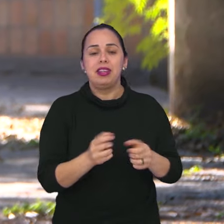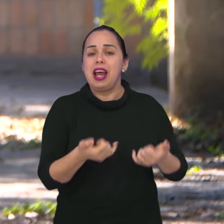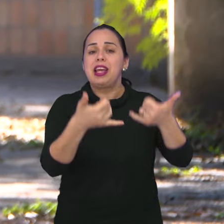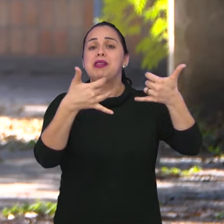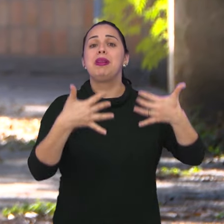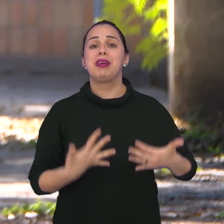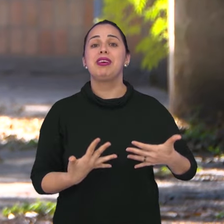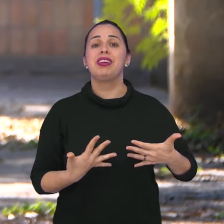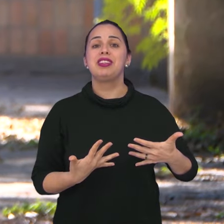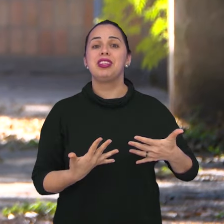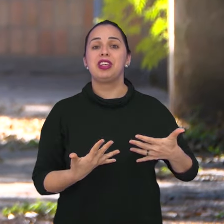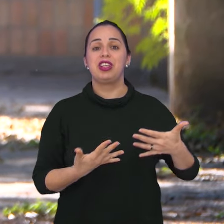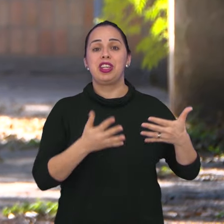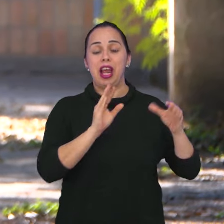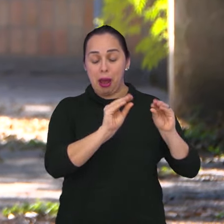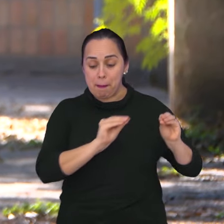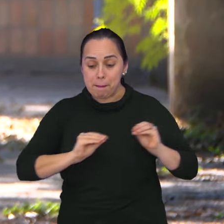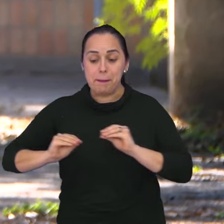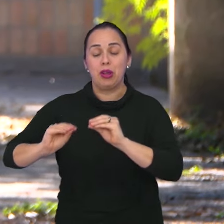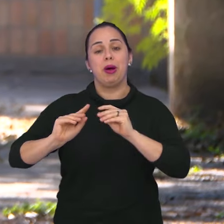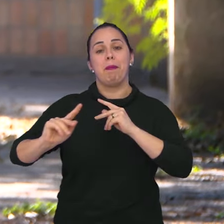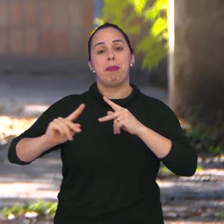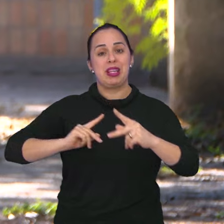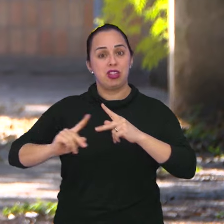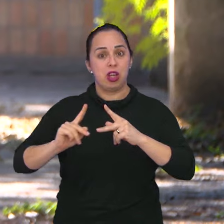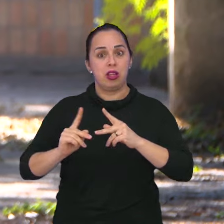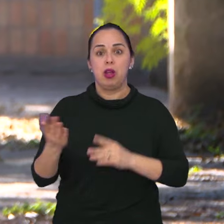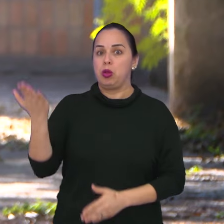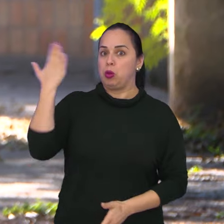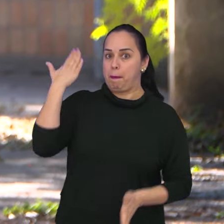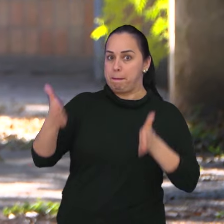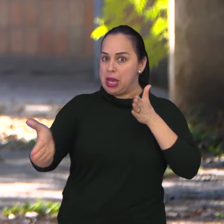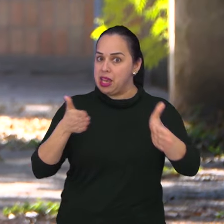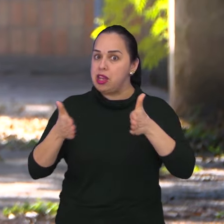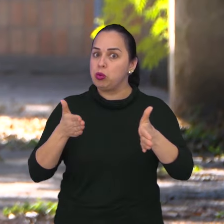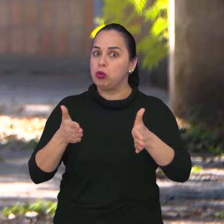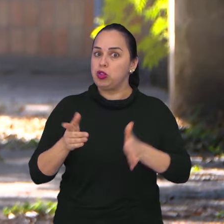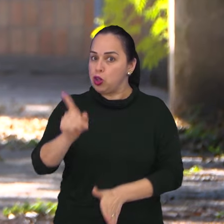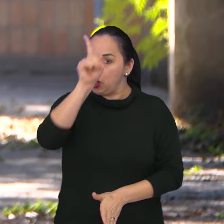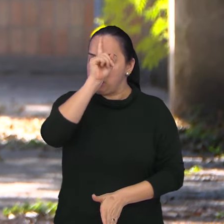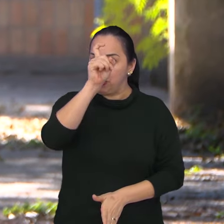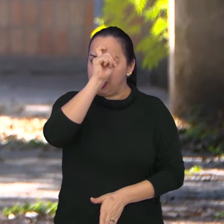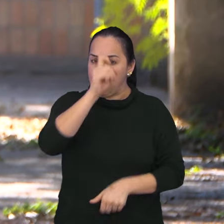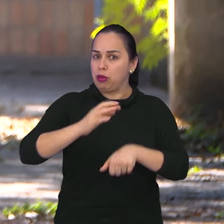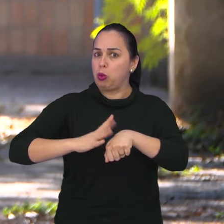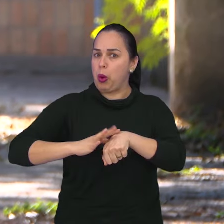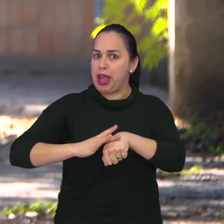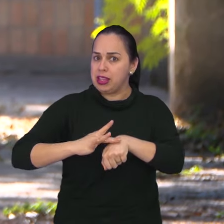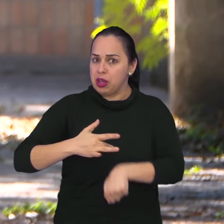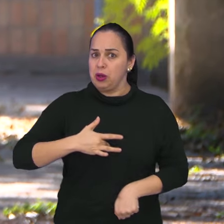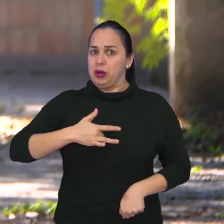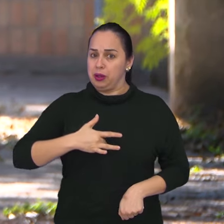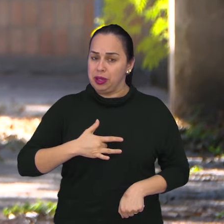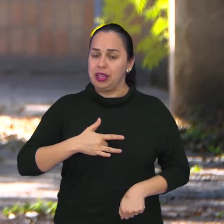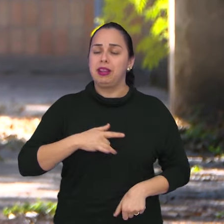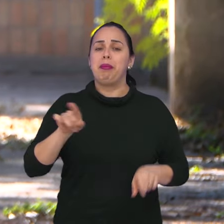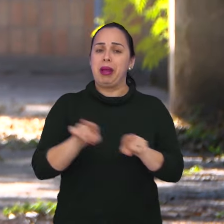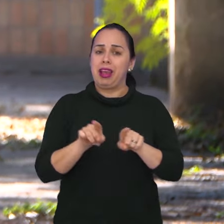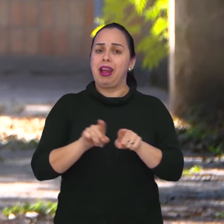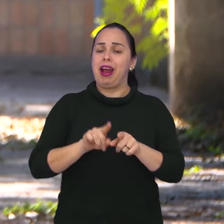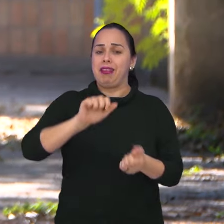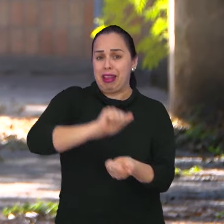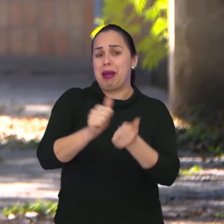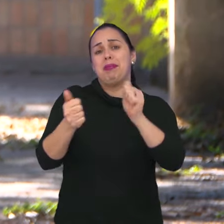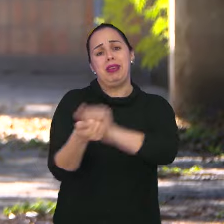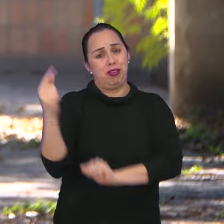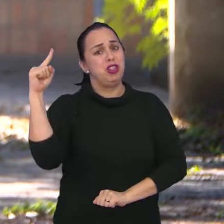nosso programa e falou sobre a chegada dela aqui na cidade na época da fase sanatorial e da dificuldade que ela teve